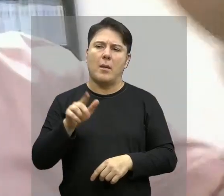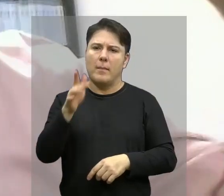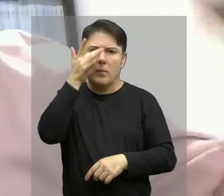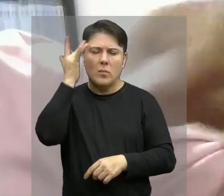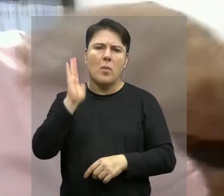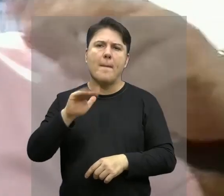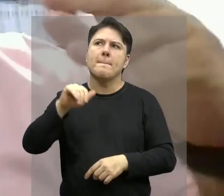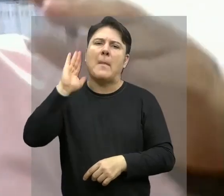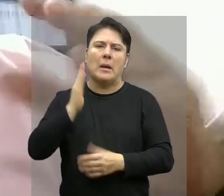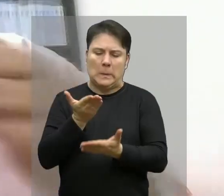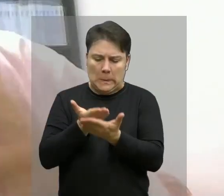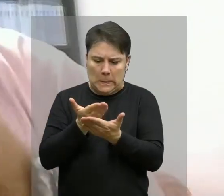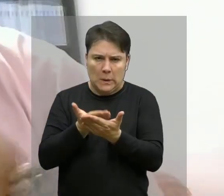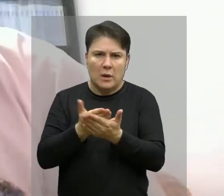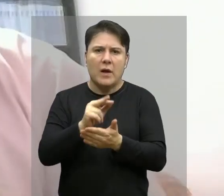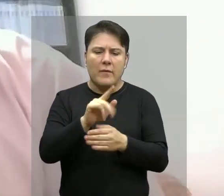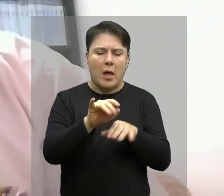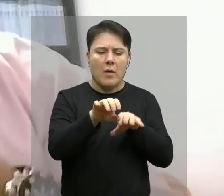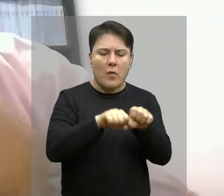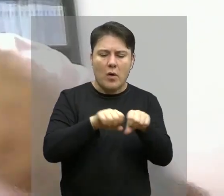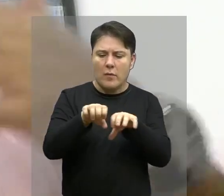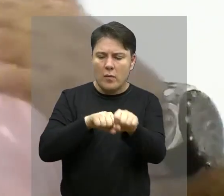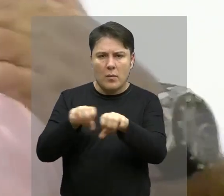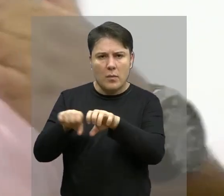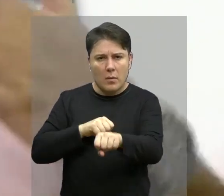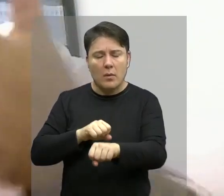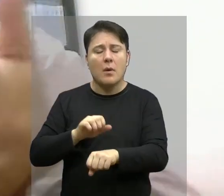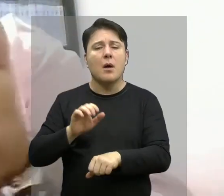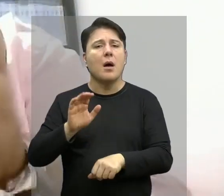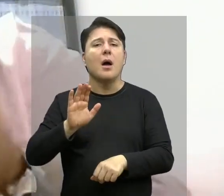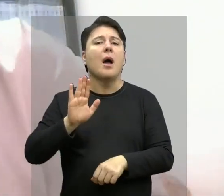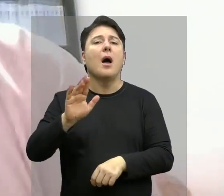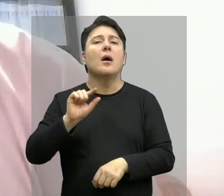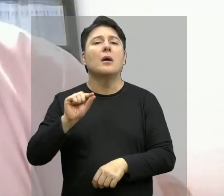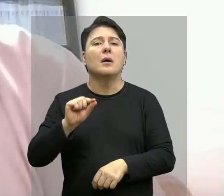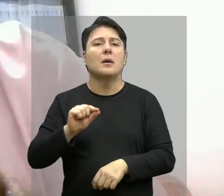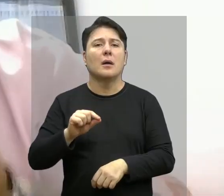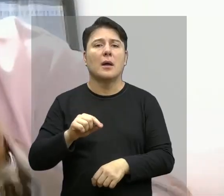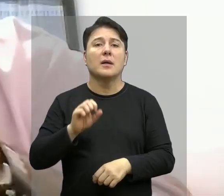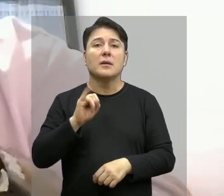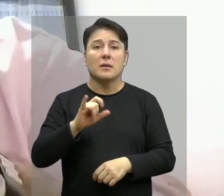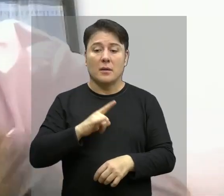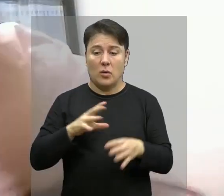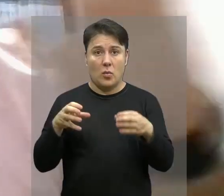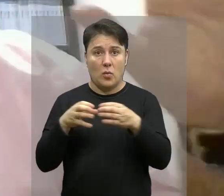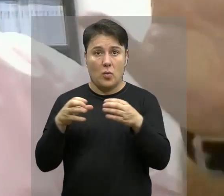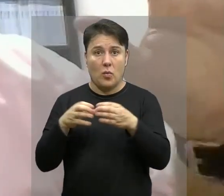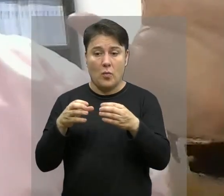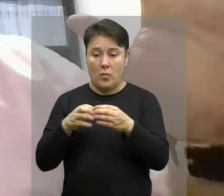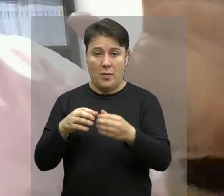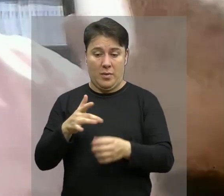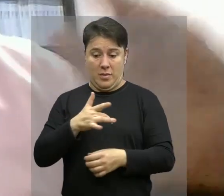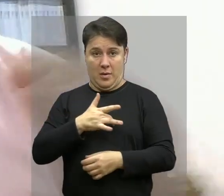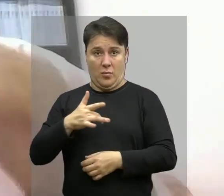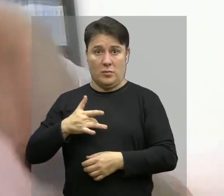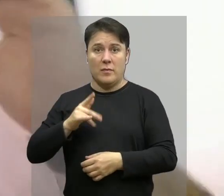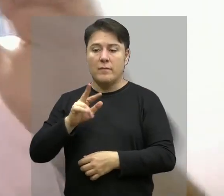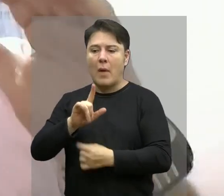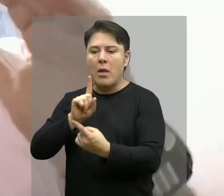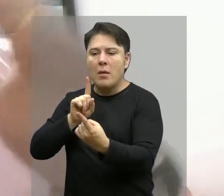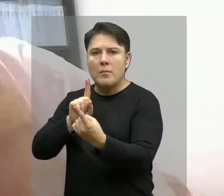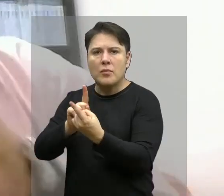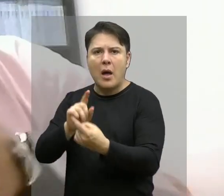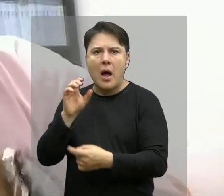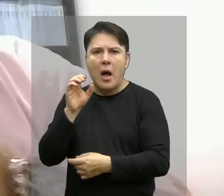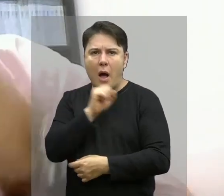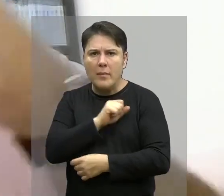estão pesquisando, etc. Tal, mas estou dizendo como a atenção primária, ela está preparada, independente da cidade, de